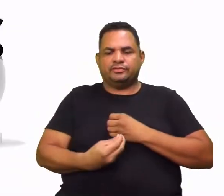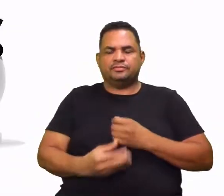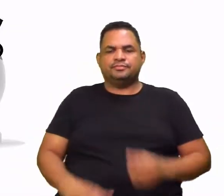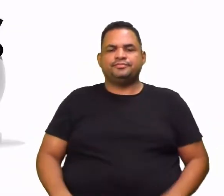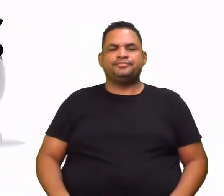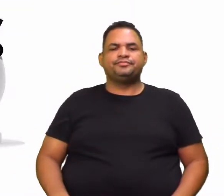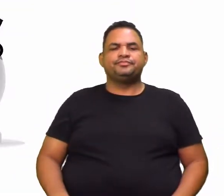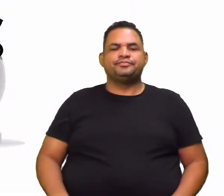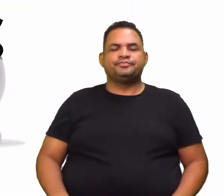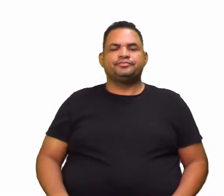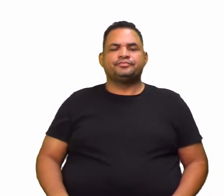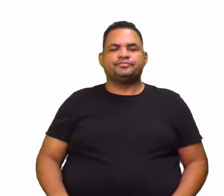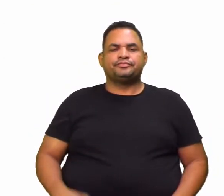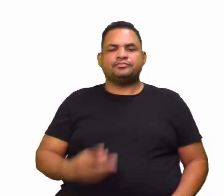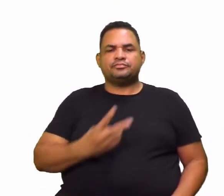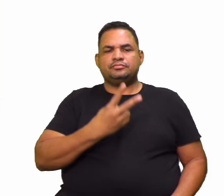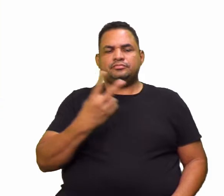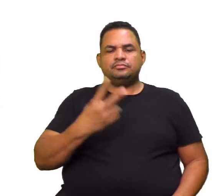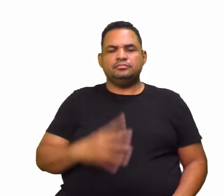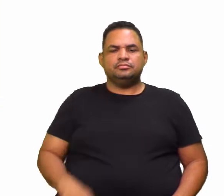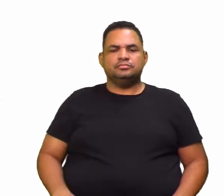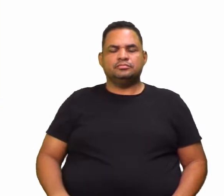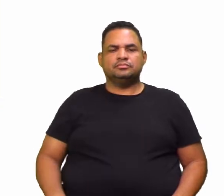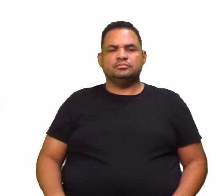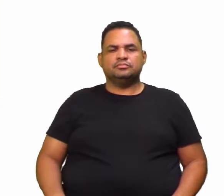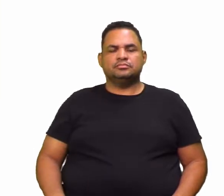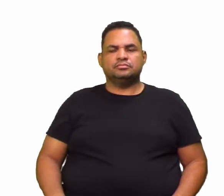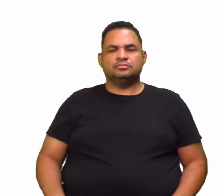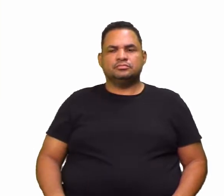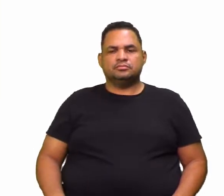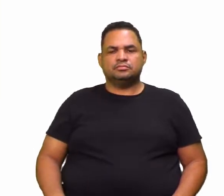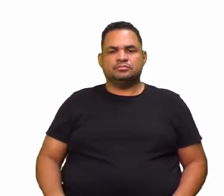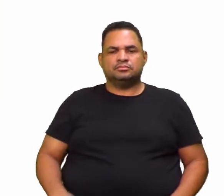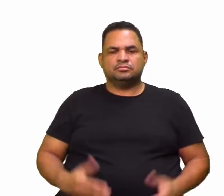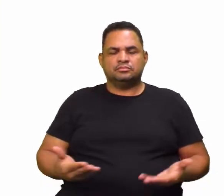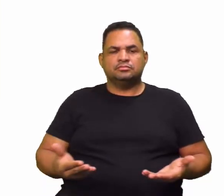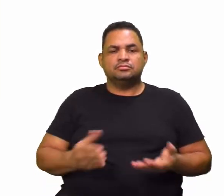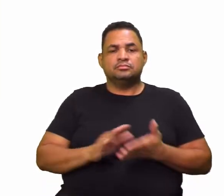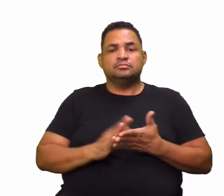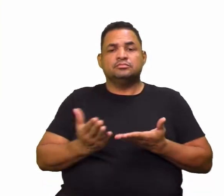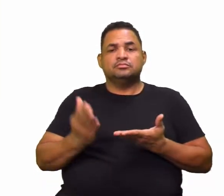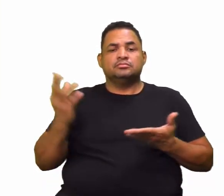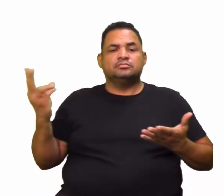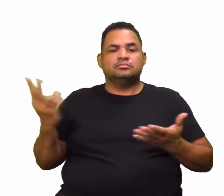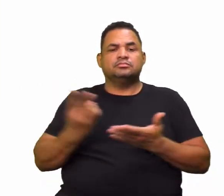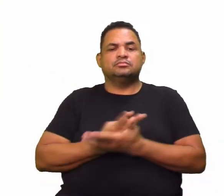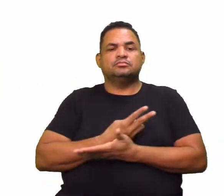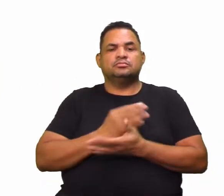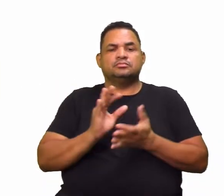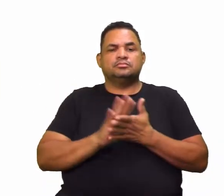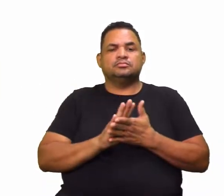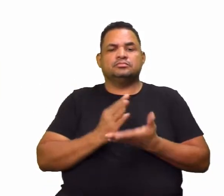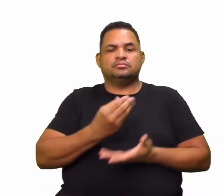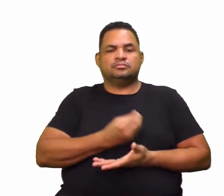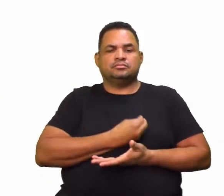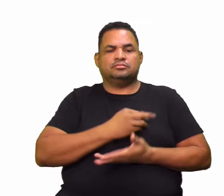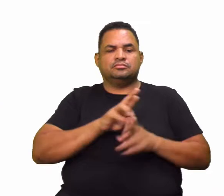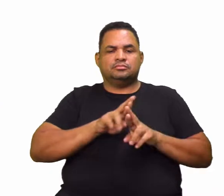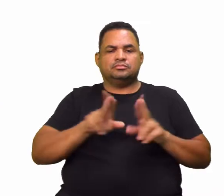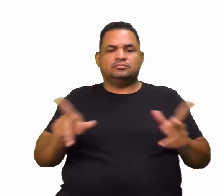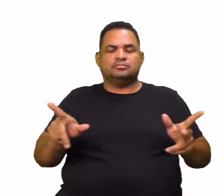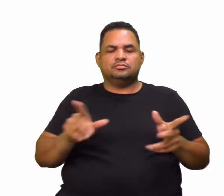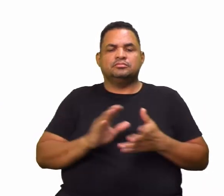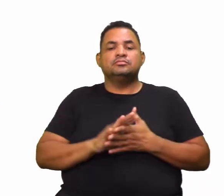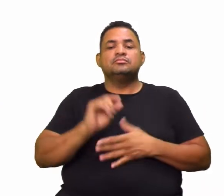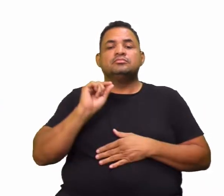quadro. Então, esses processos de fecundação externa e interna vão estar acontecendo em organismos diferentes. Mas, professora, o